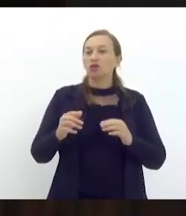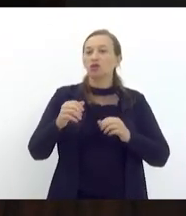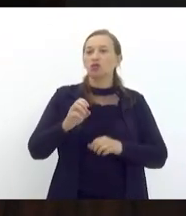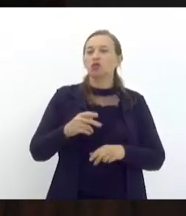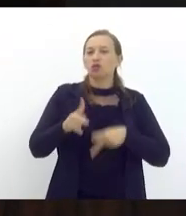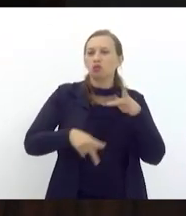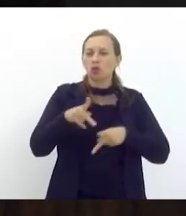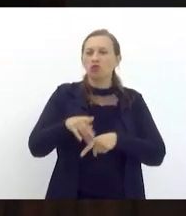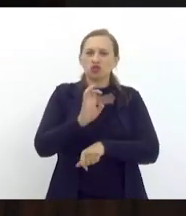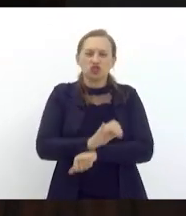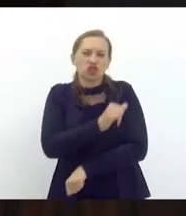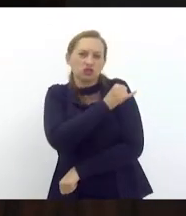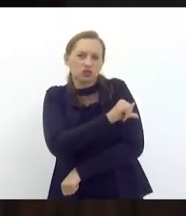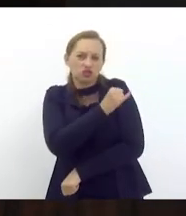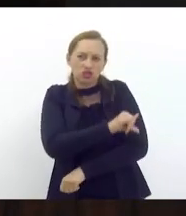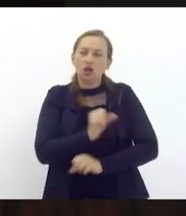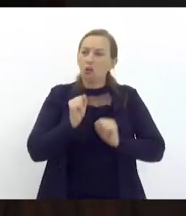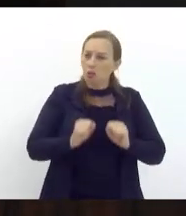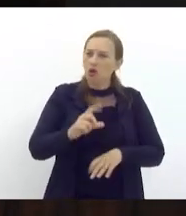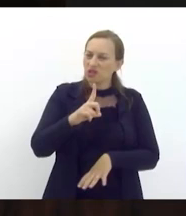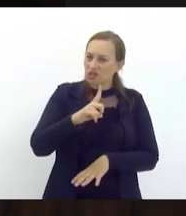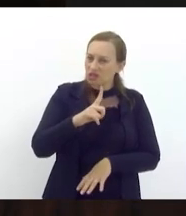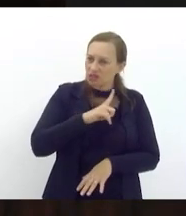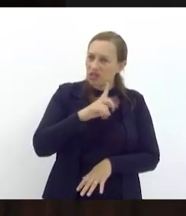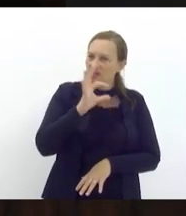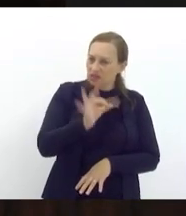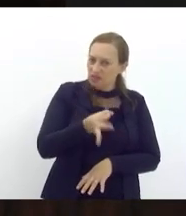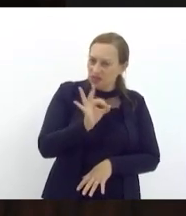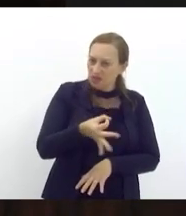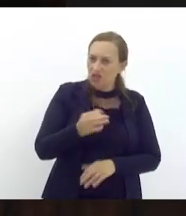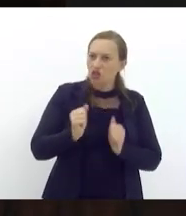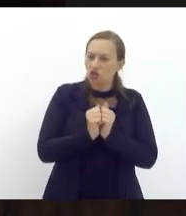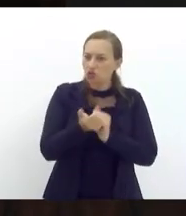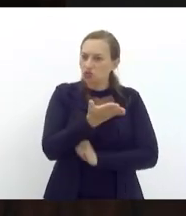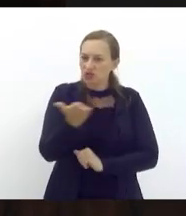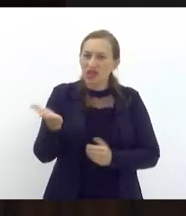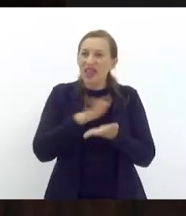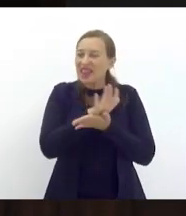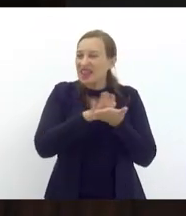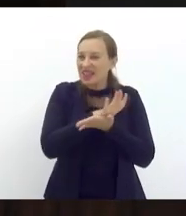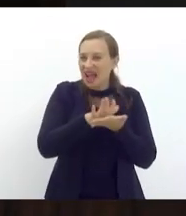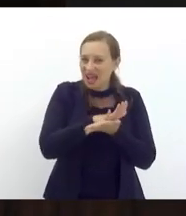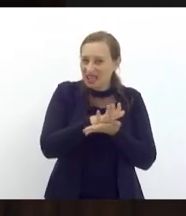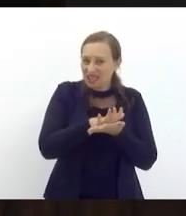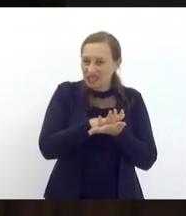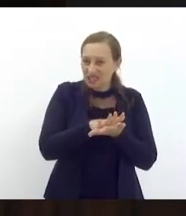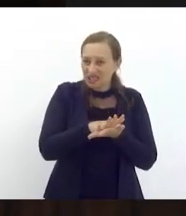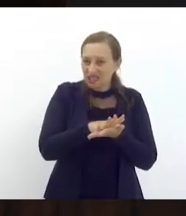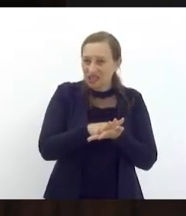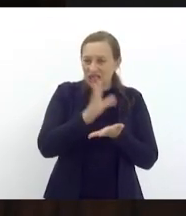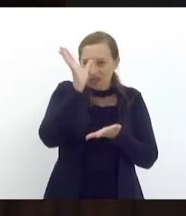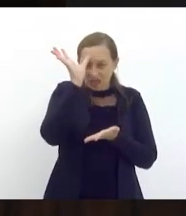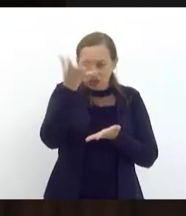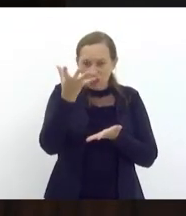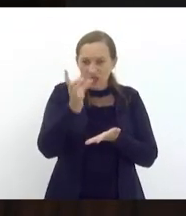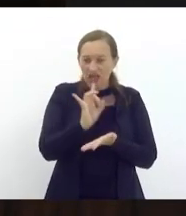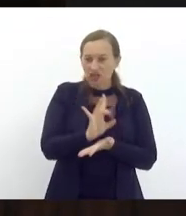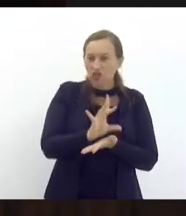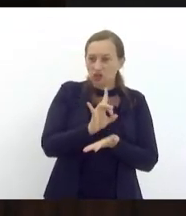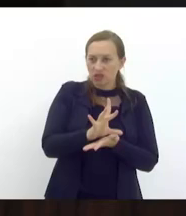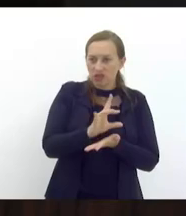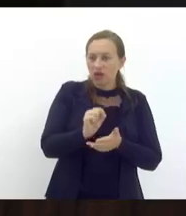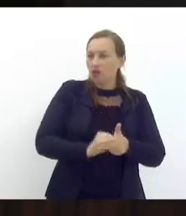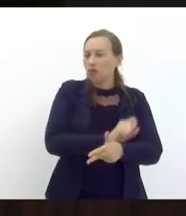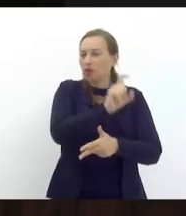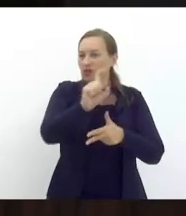do Rio de Janeiro e podem ter certeza disso e vai ser junto com vocês nada será tomado e medido individual que é seja do Poder Executivo